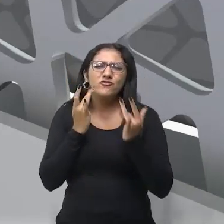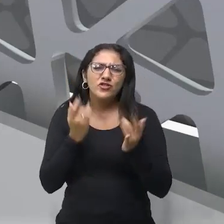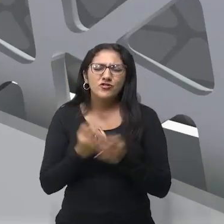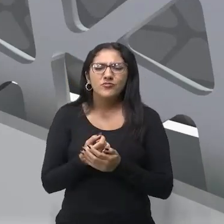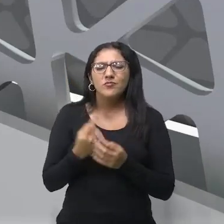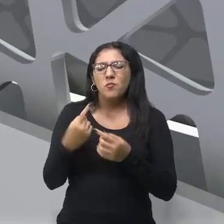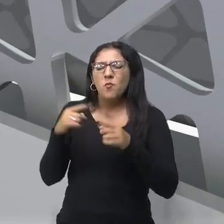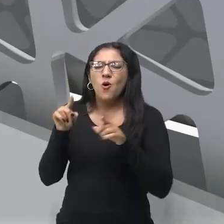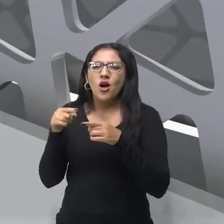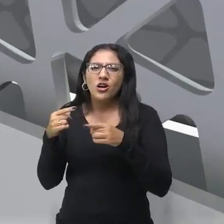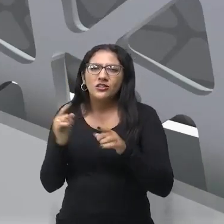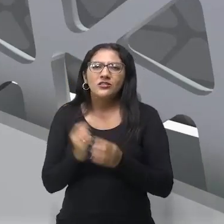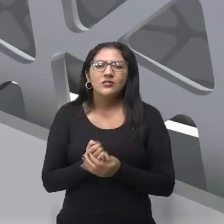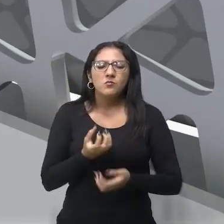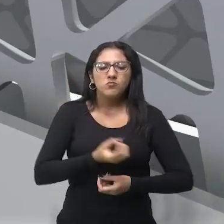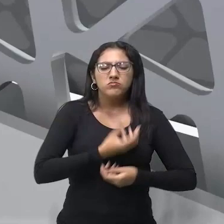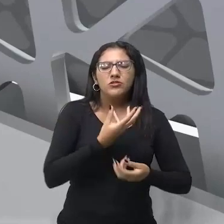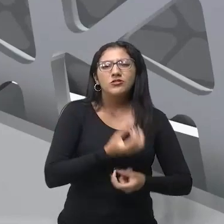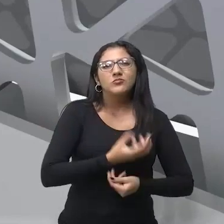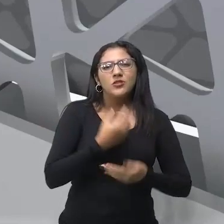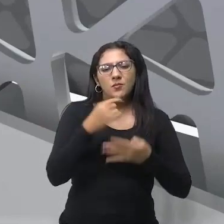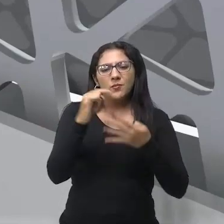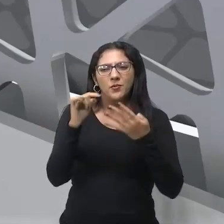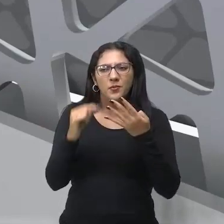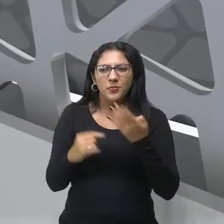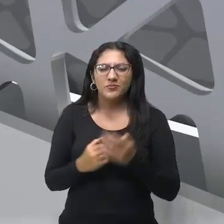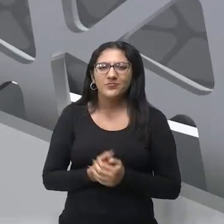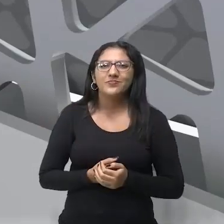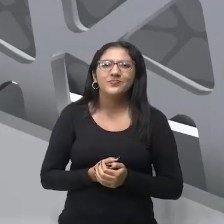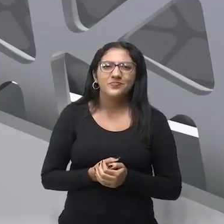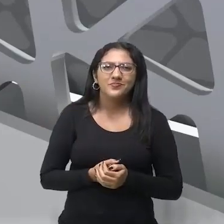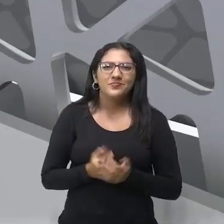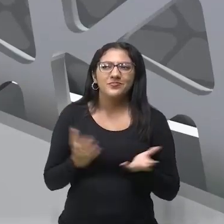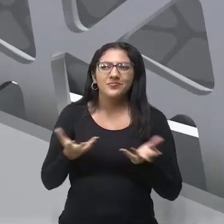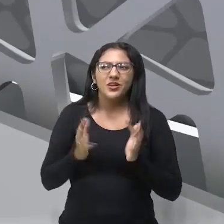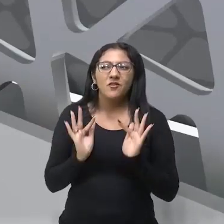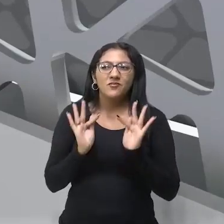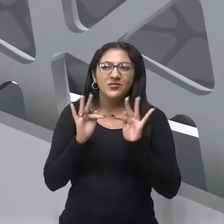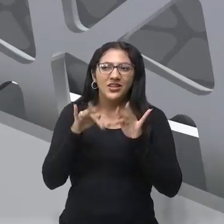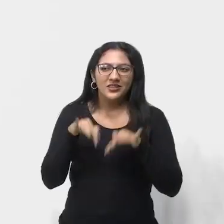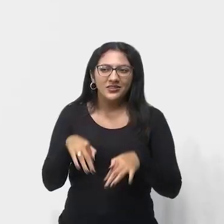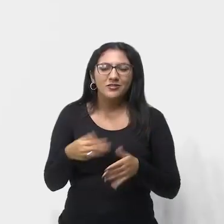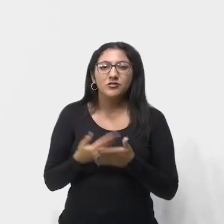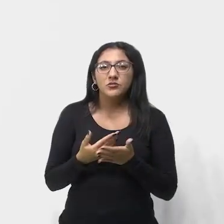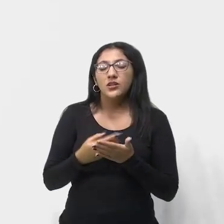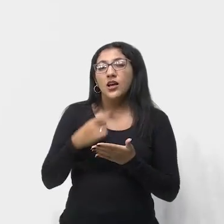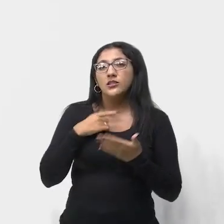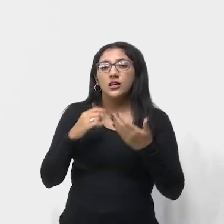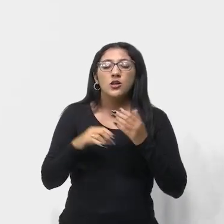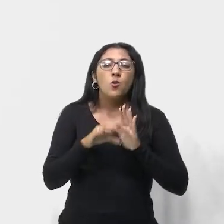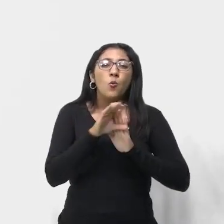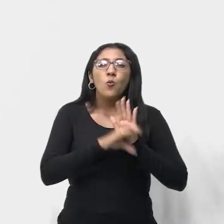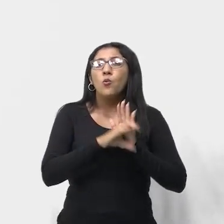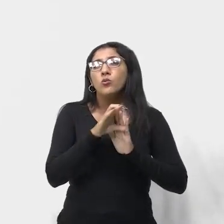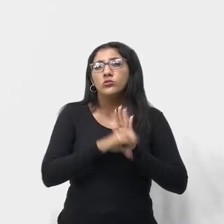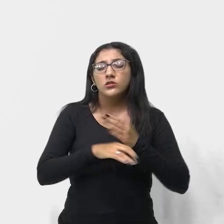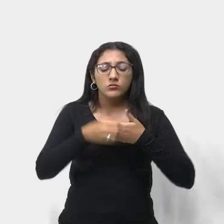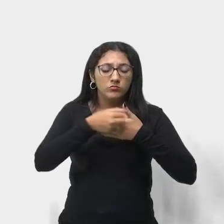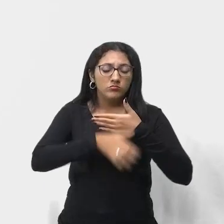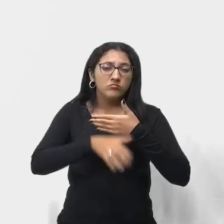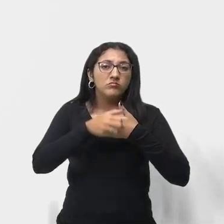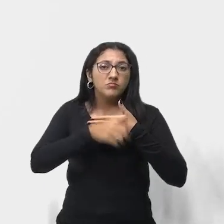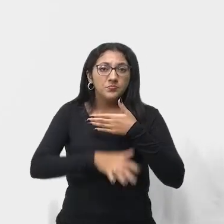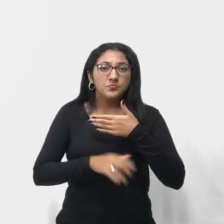algo artístico numa canção, numa poesia e assim por diante. Finalizando a nossa aula, a gente tem justamente esse conceito